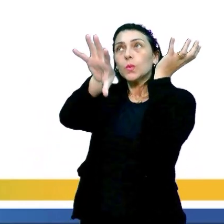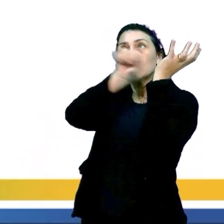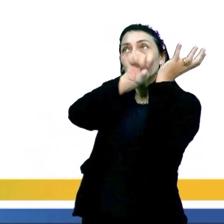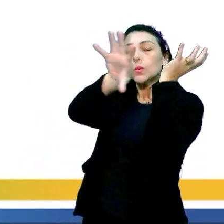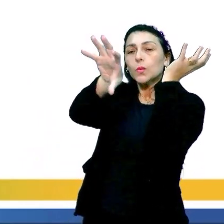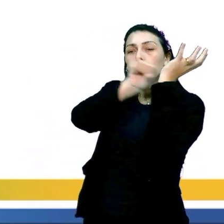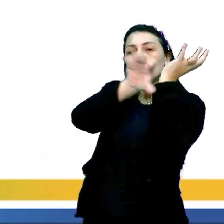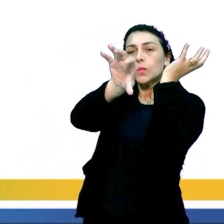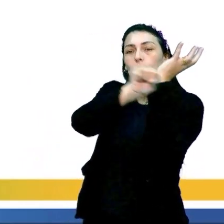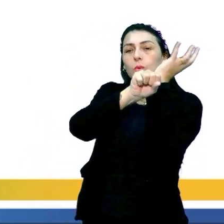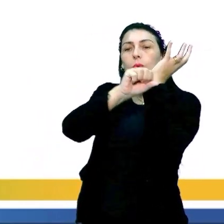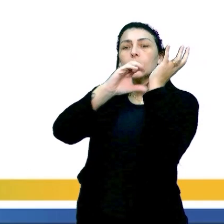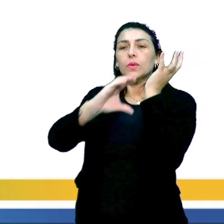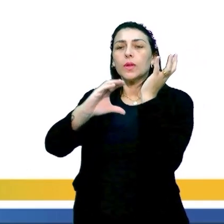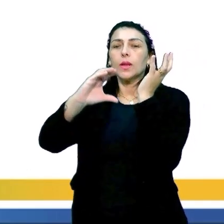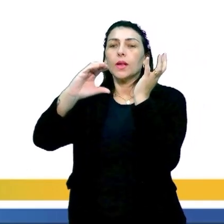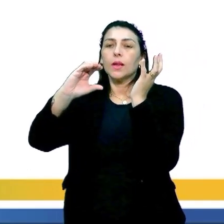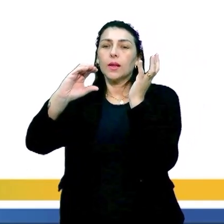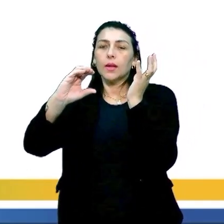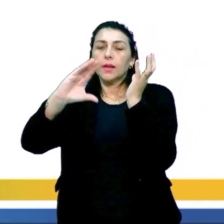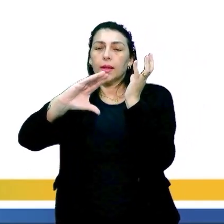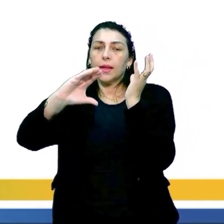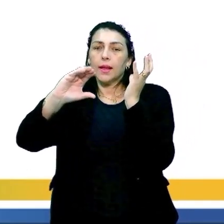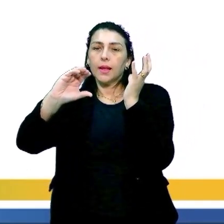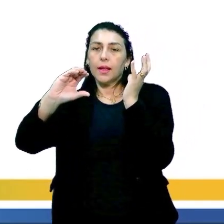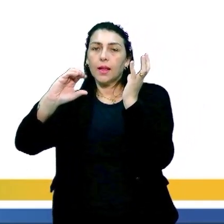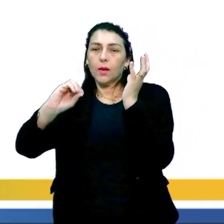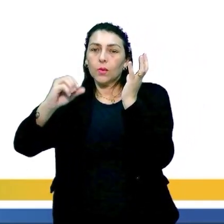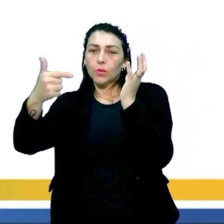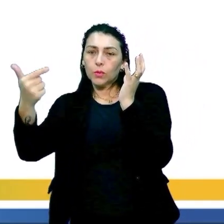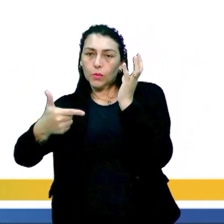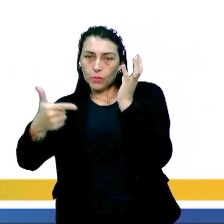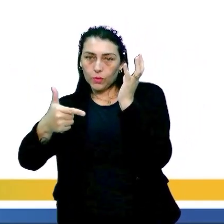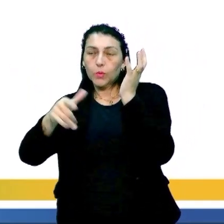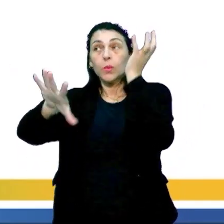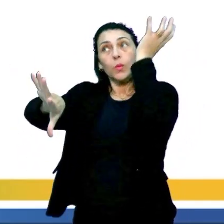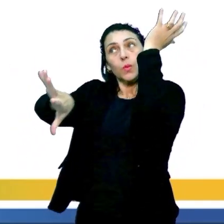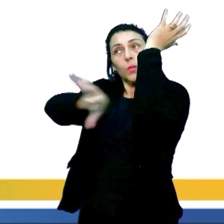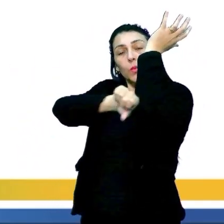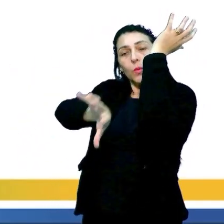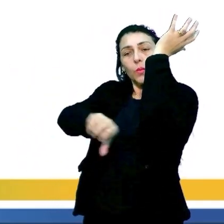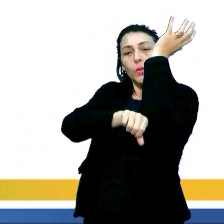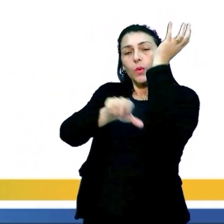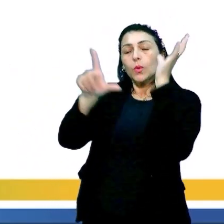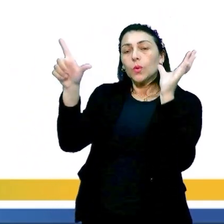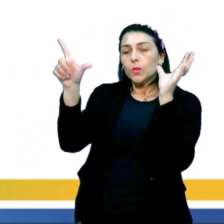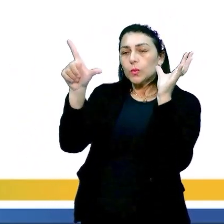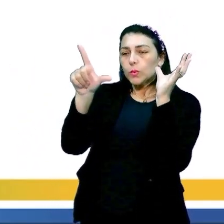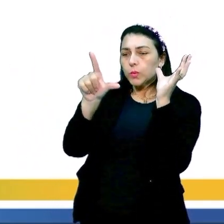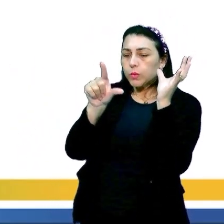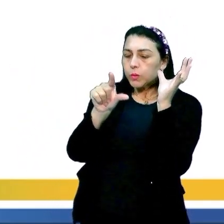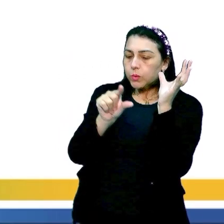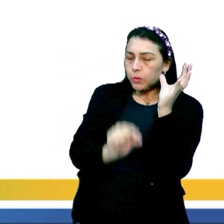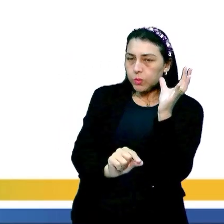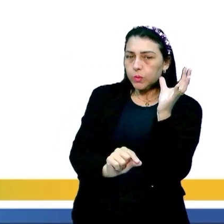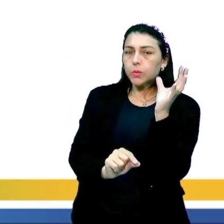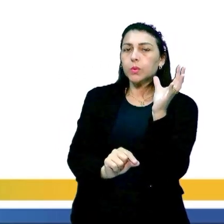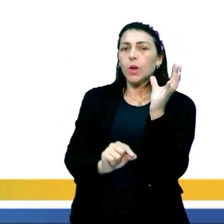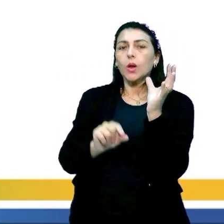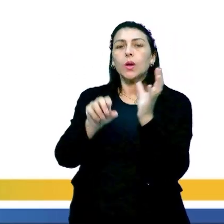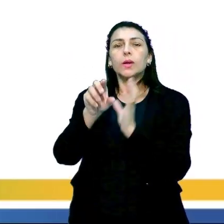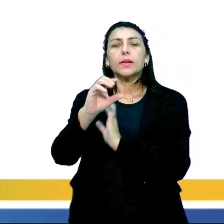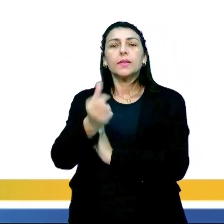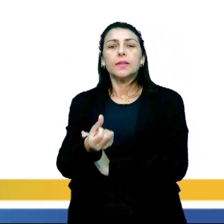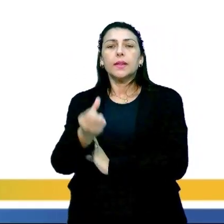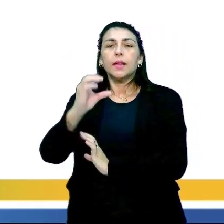carbono, ok? Isso aqui que ela fez é sequestro de carbono. diminui o excesso de dióxido